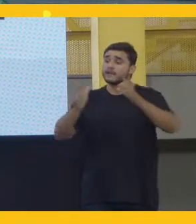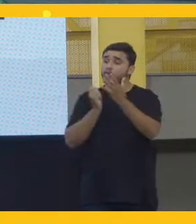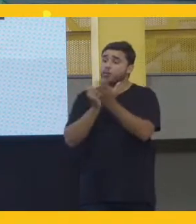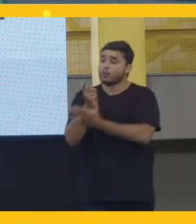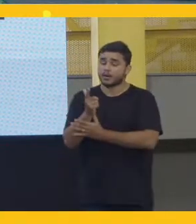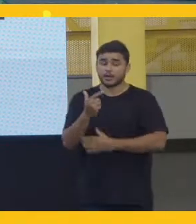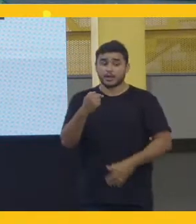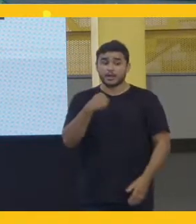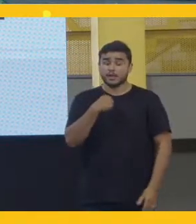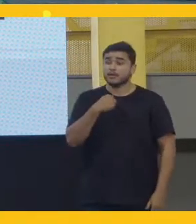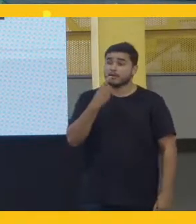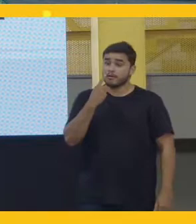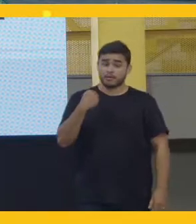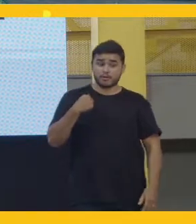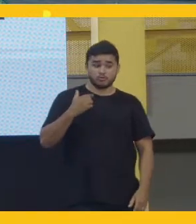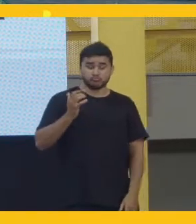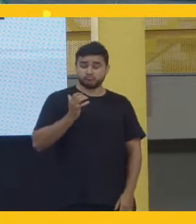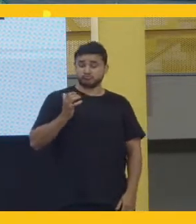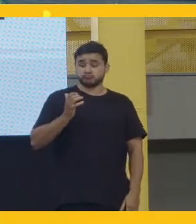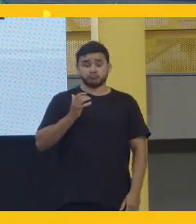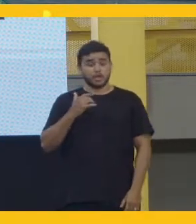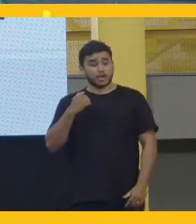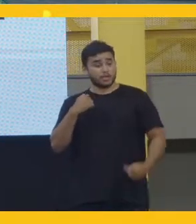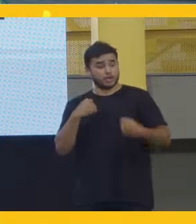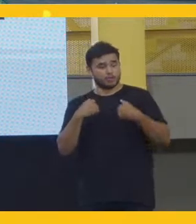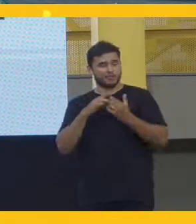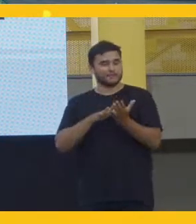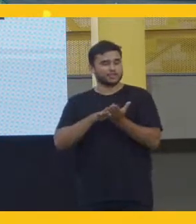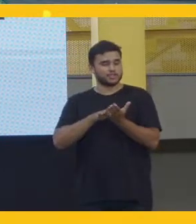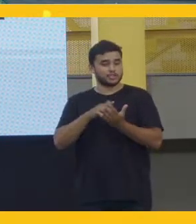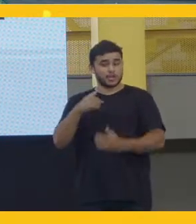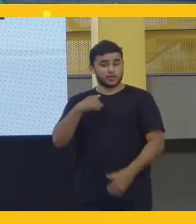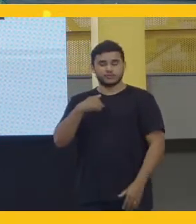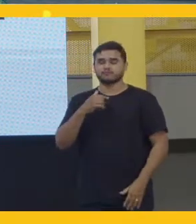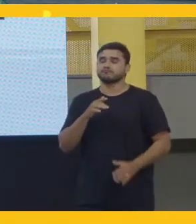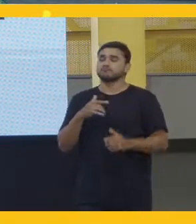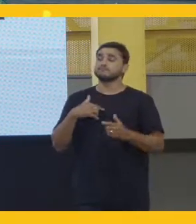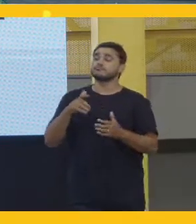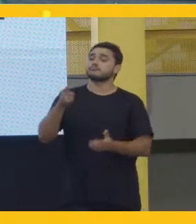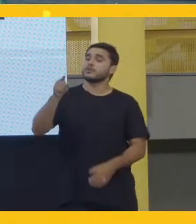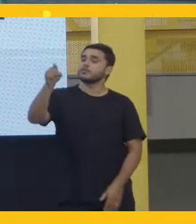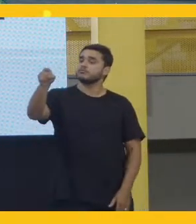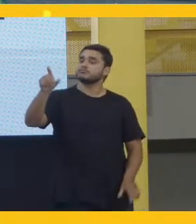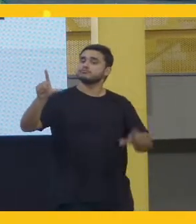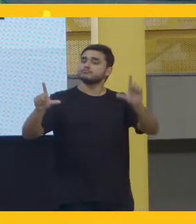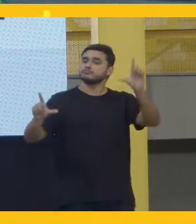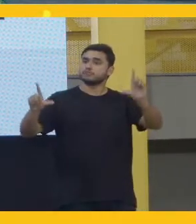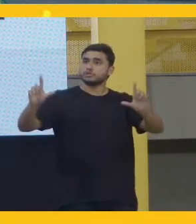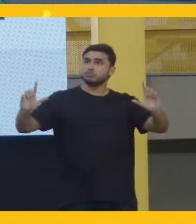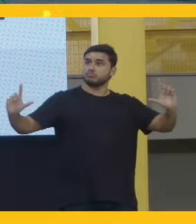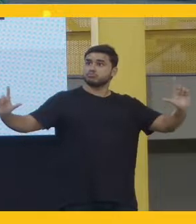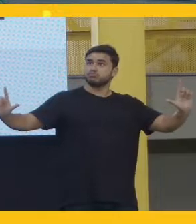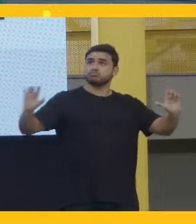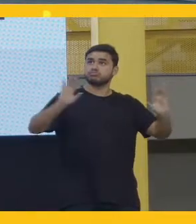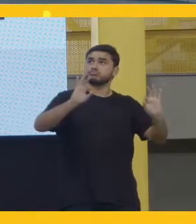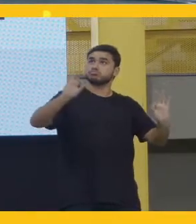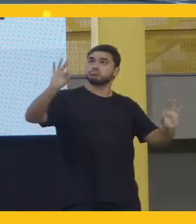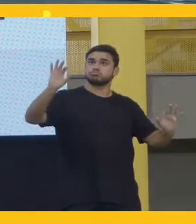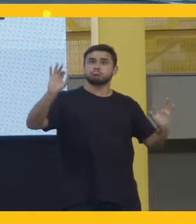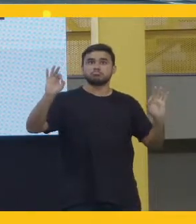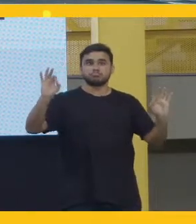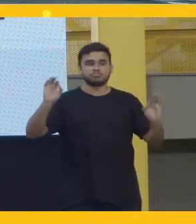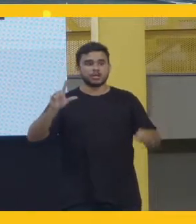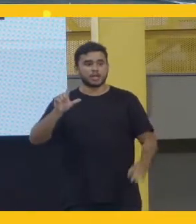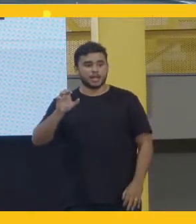sempre me fingi de rico dentro da loja, sabe? Eu falava, ei, eu quero aquele lá mais caro, posso ver? E o vendedor